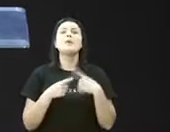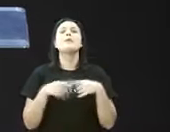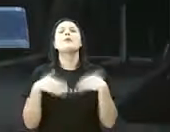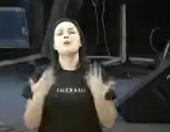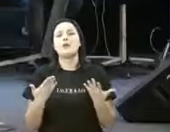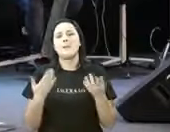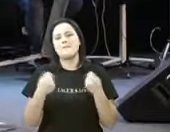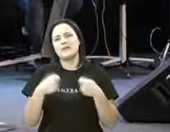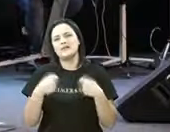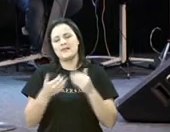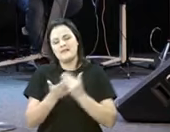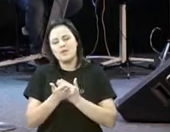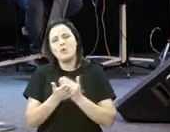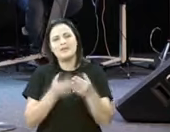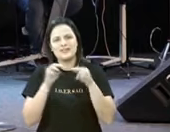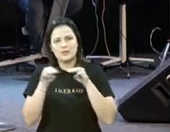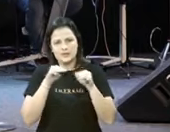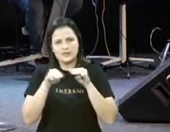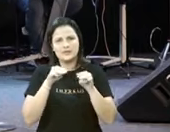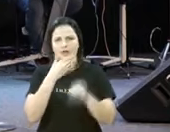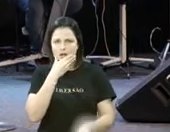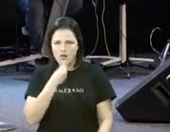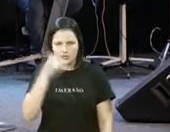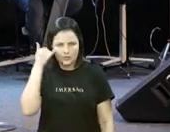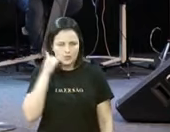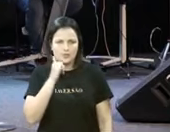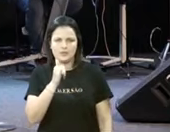nascesse. E quem é o profeta? Isaías.